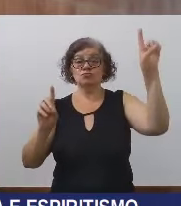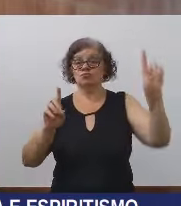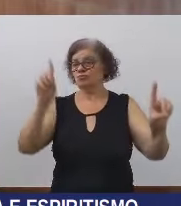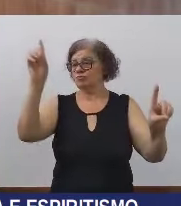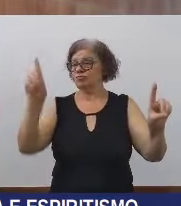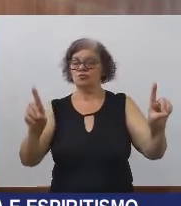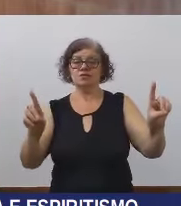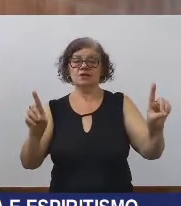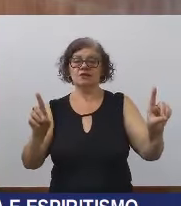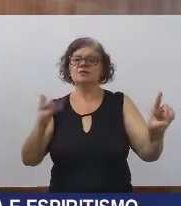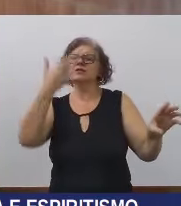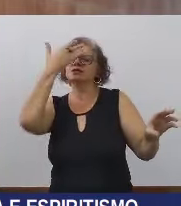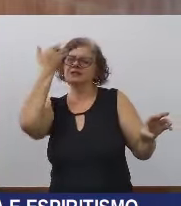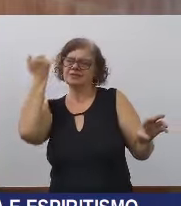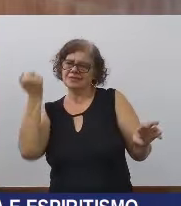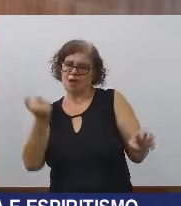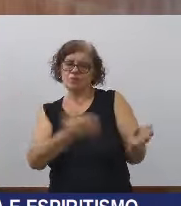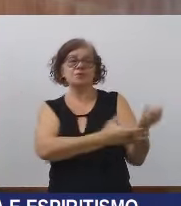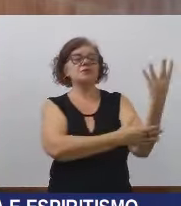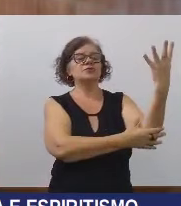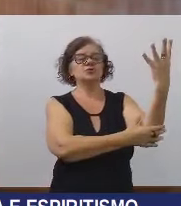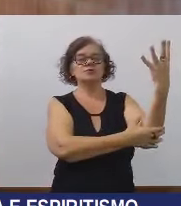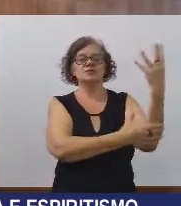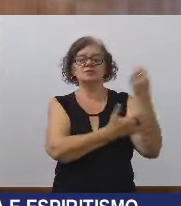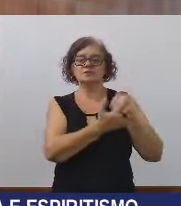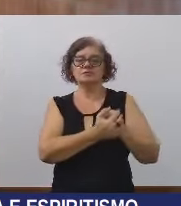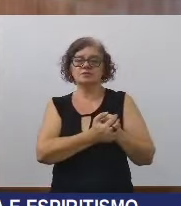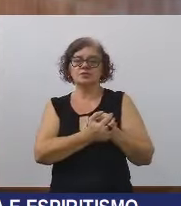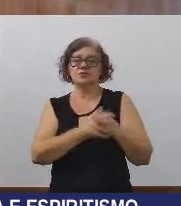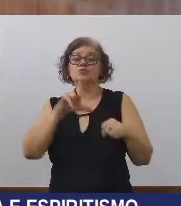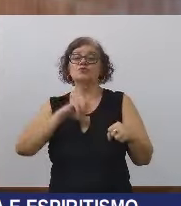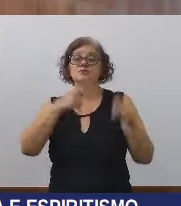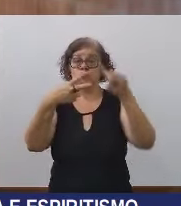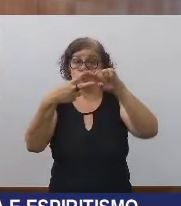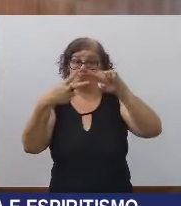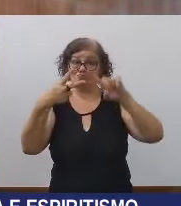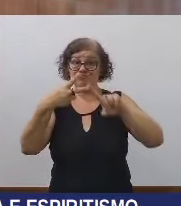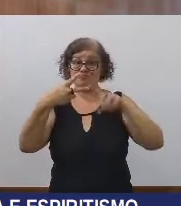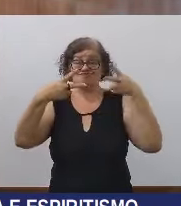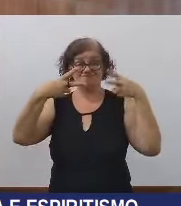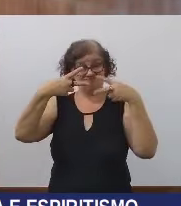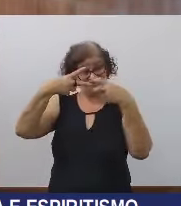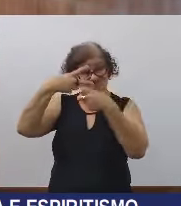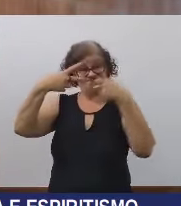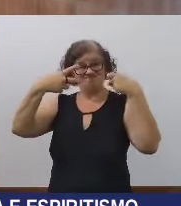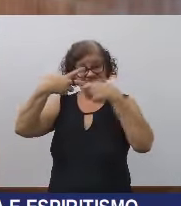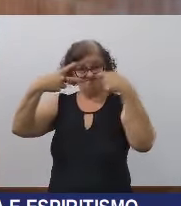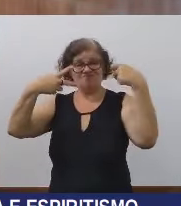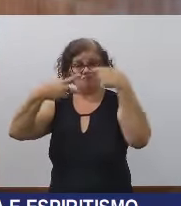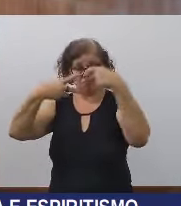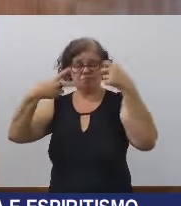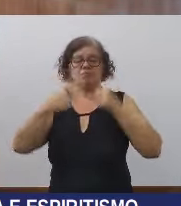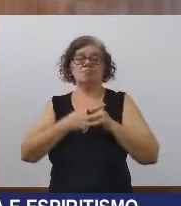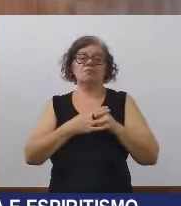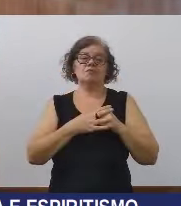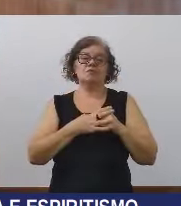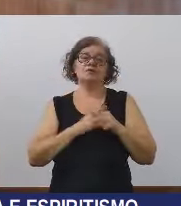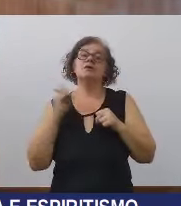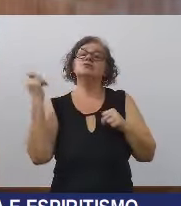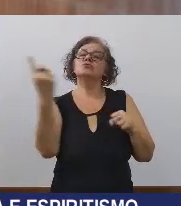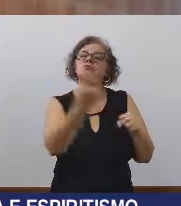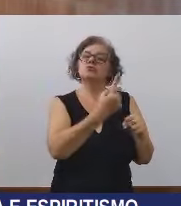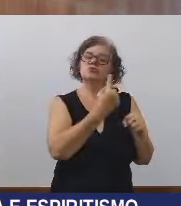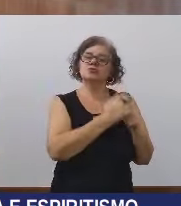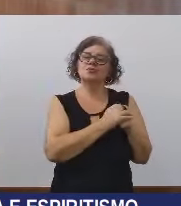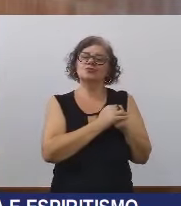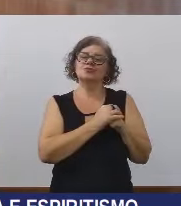E nós sabemos pela doutrina espírita que nós temos duas grandes barreiras que nos incomodam a todos